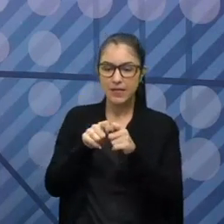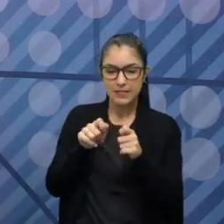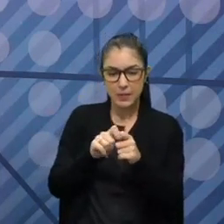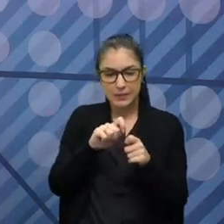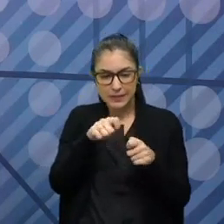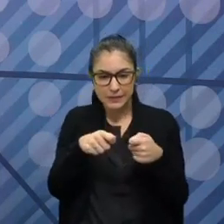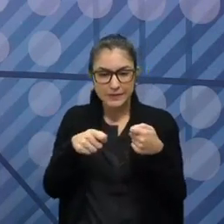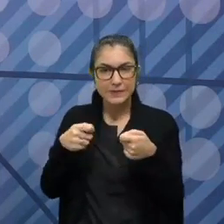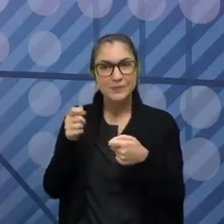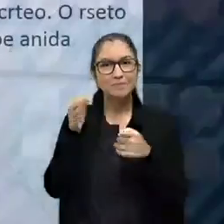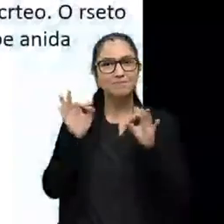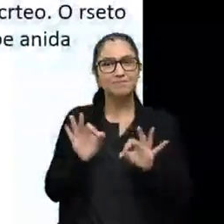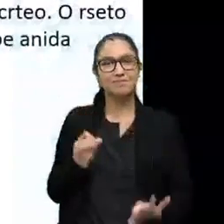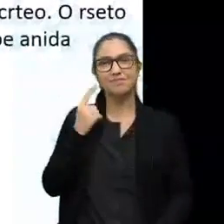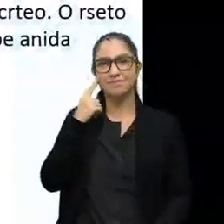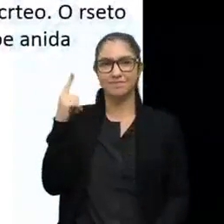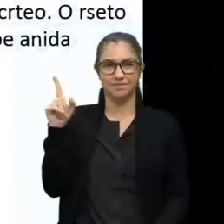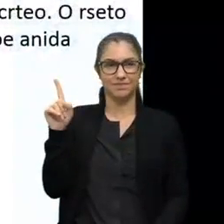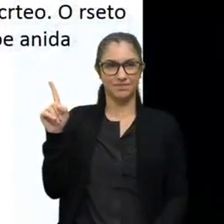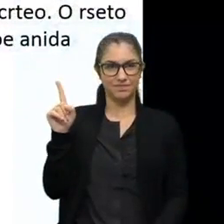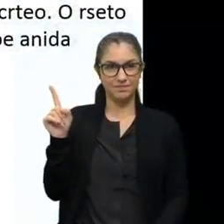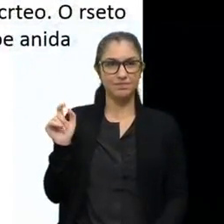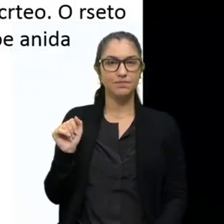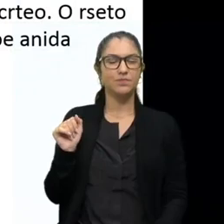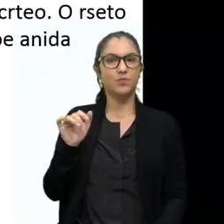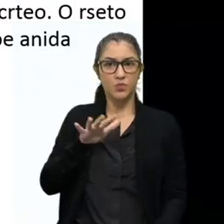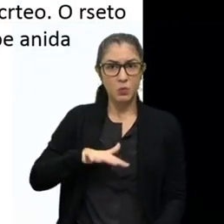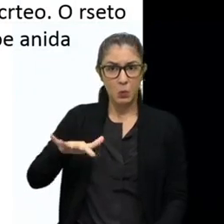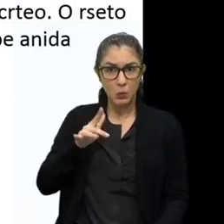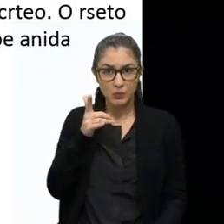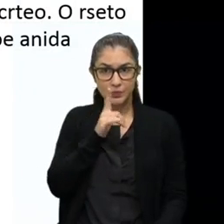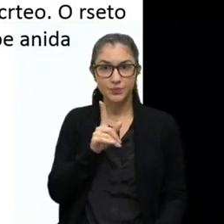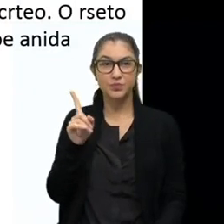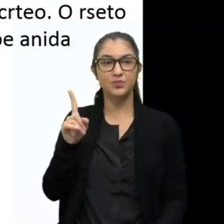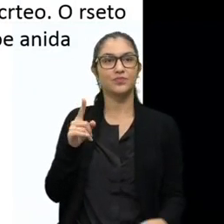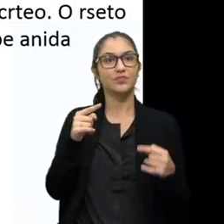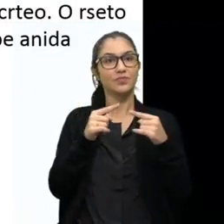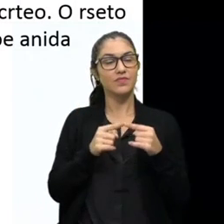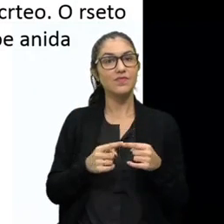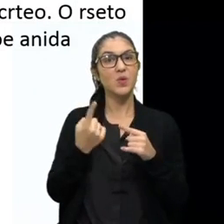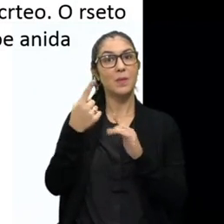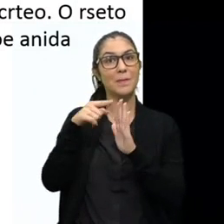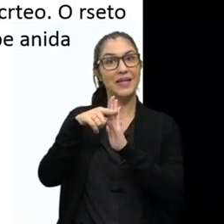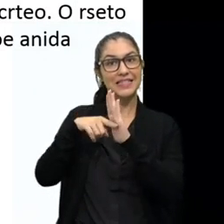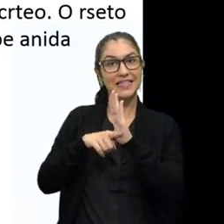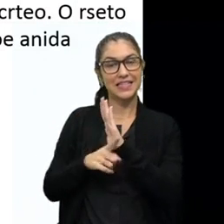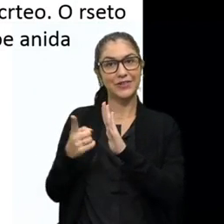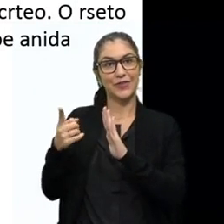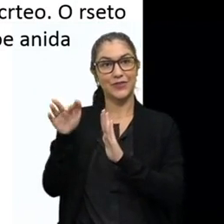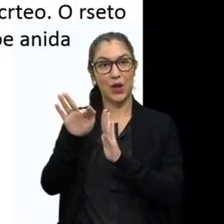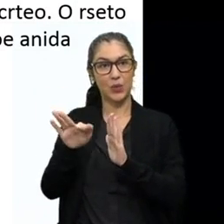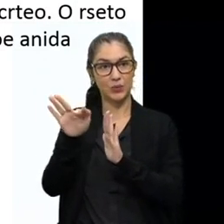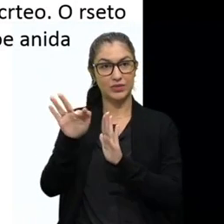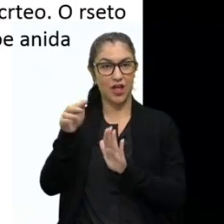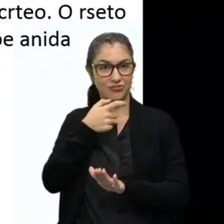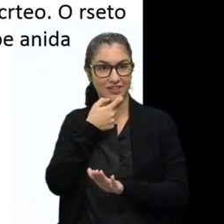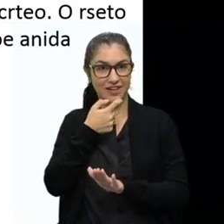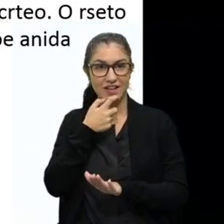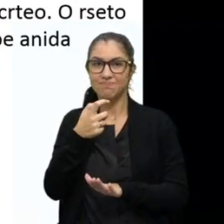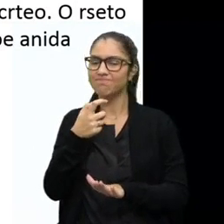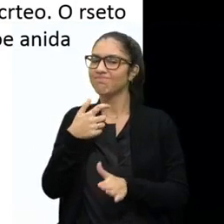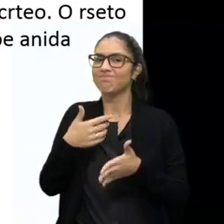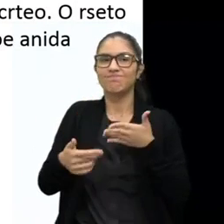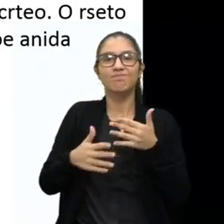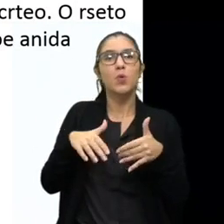o sinal certinho. Vamos voltar na imagem, então. Vamos ver se todos conseguiram. De acordo com uma pesquisa de uma universidade inglesa,